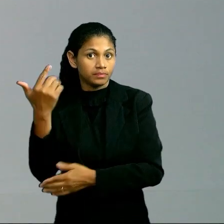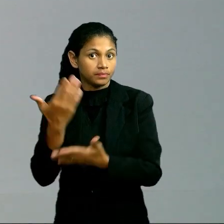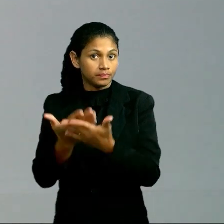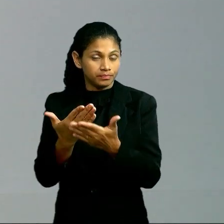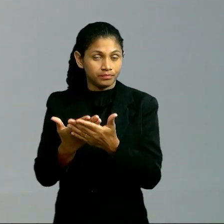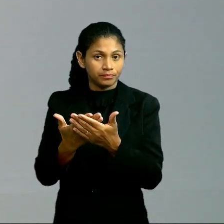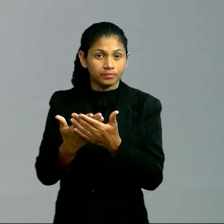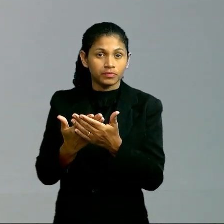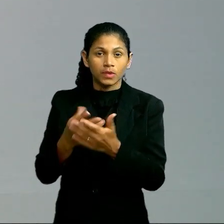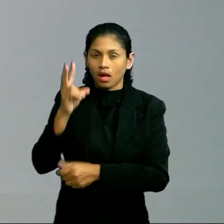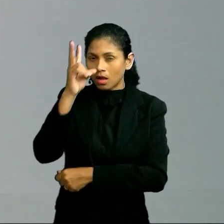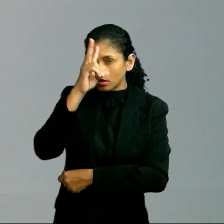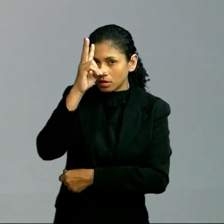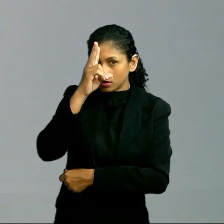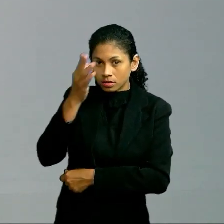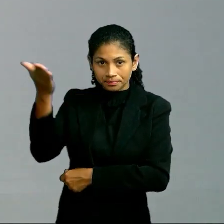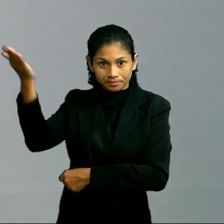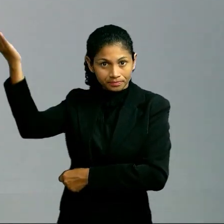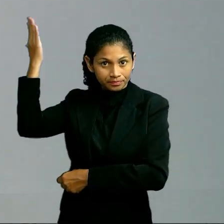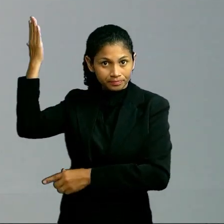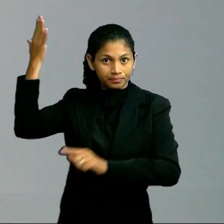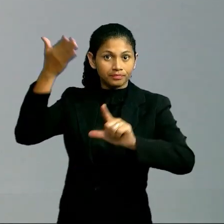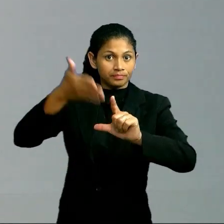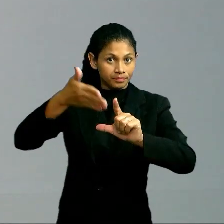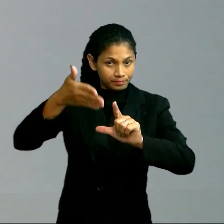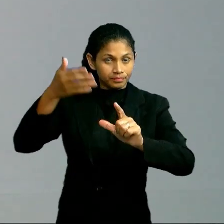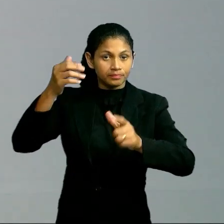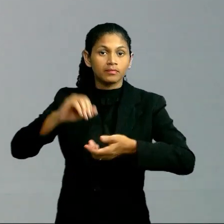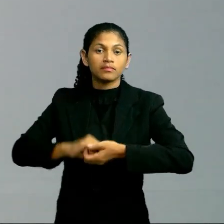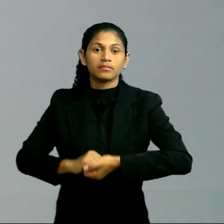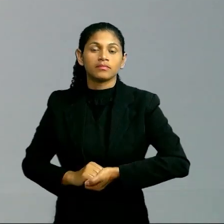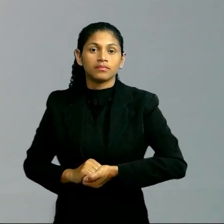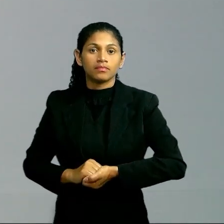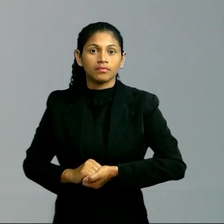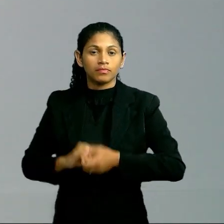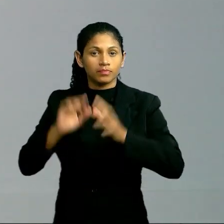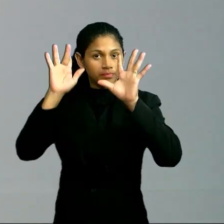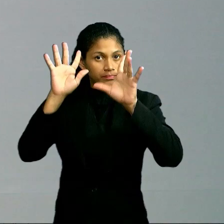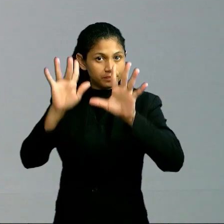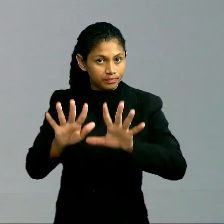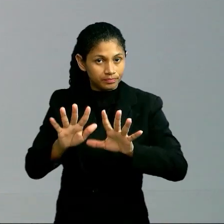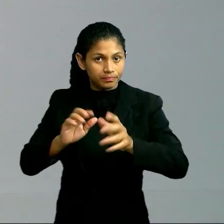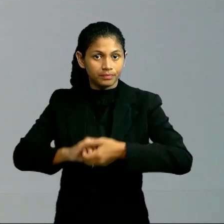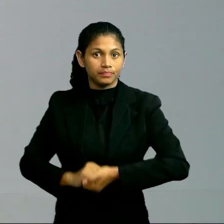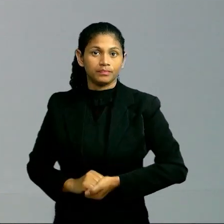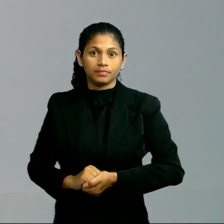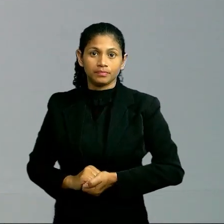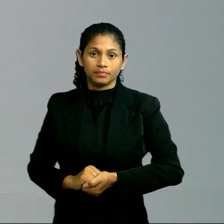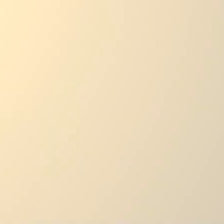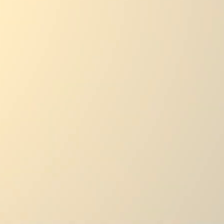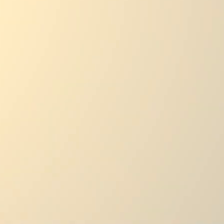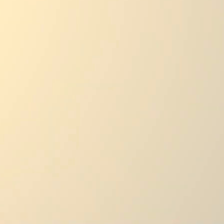Lembrem de acessar as nossas plataformas e fiquem com Deus. Tchau!